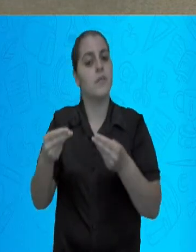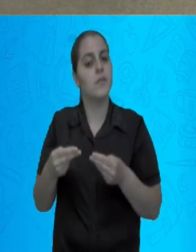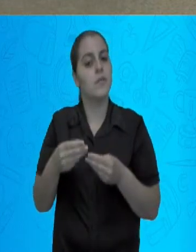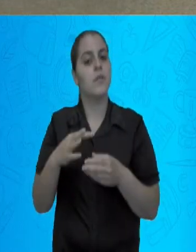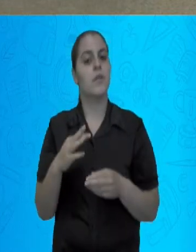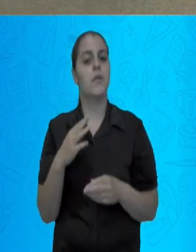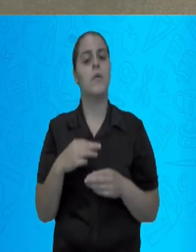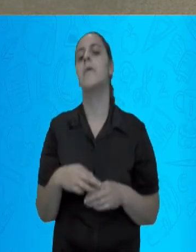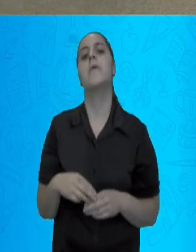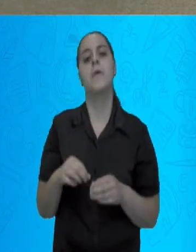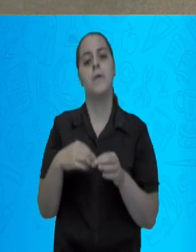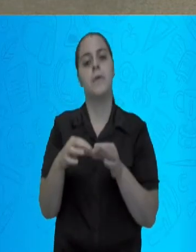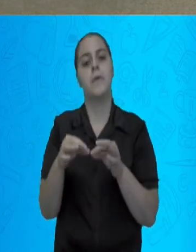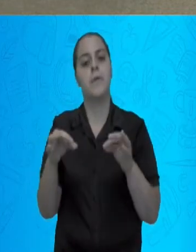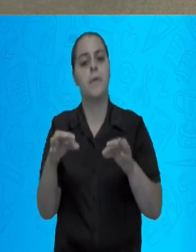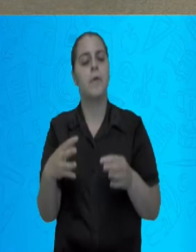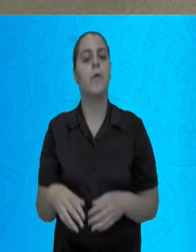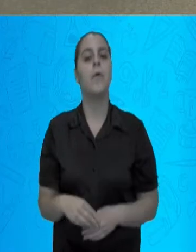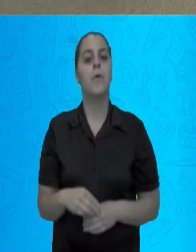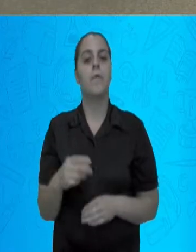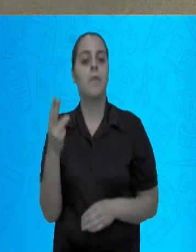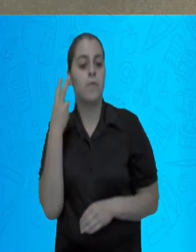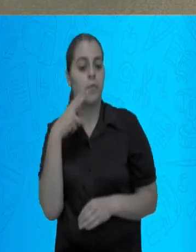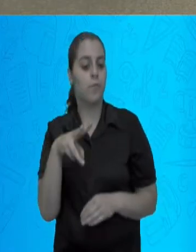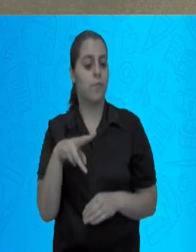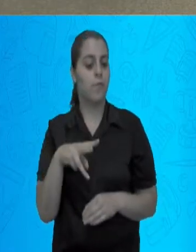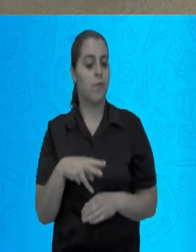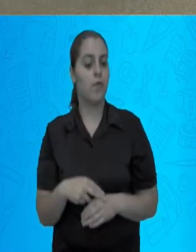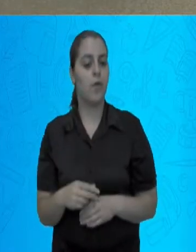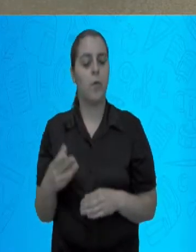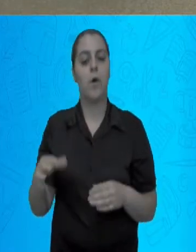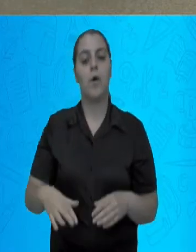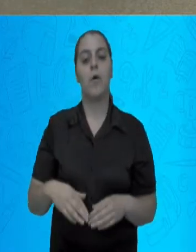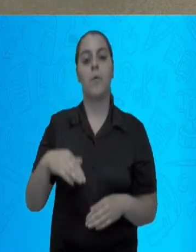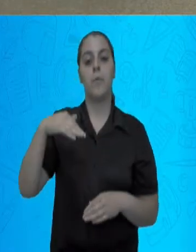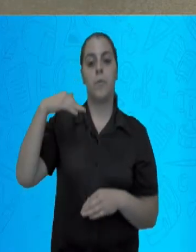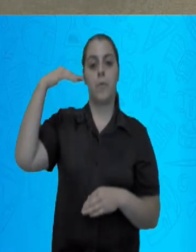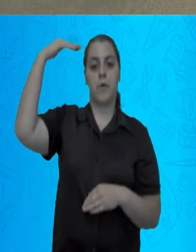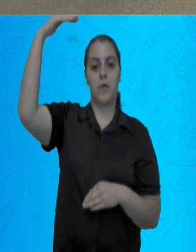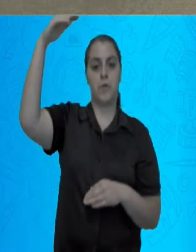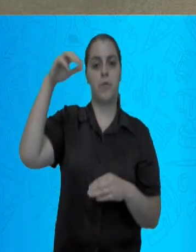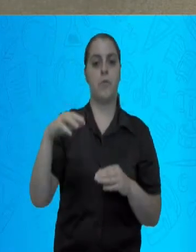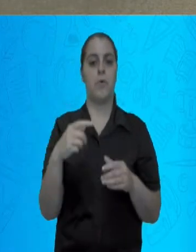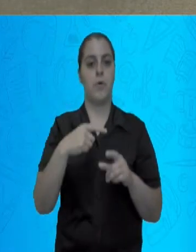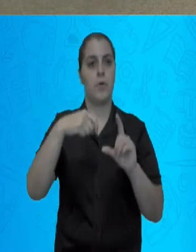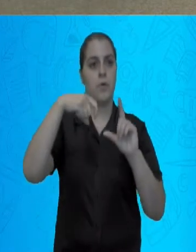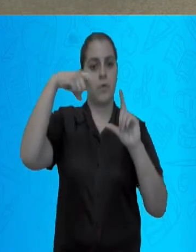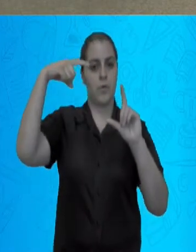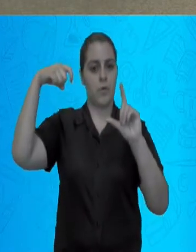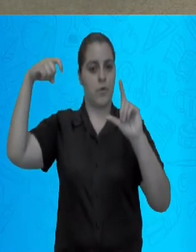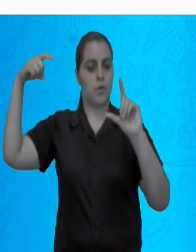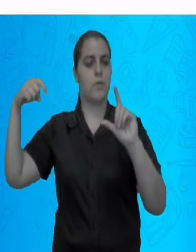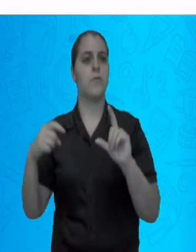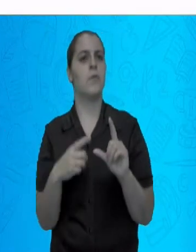o que a gente vai analisar? Qual é a coluna que chegou mais alto? Vamos lá?